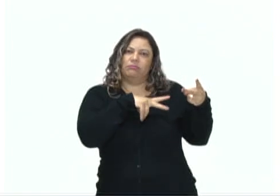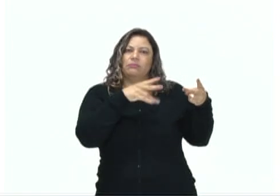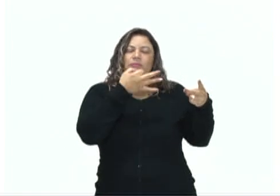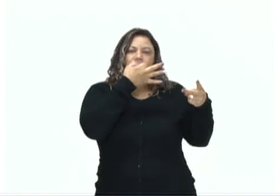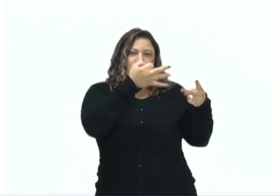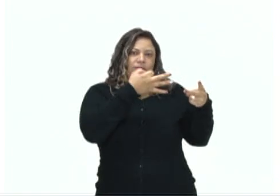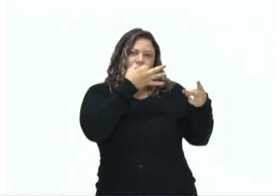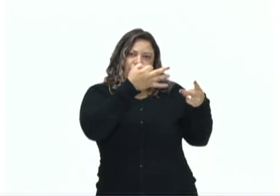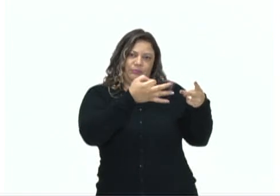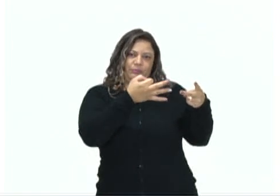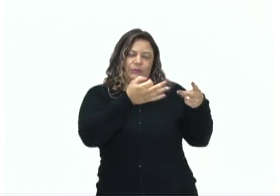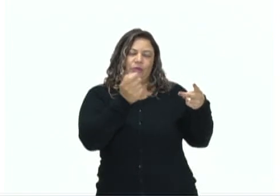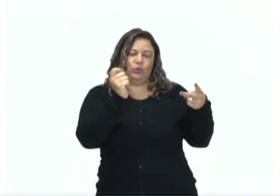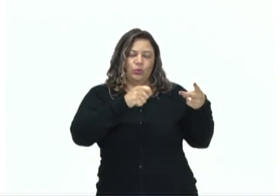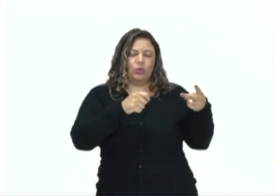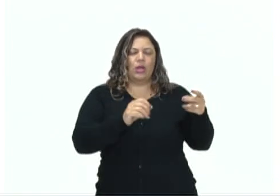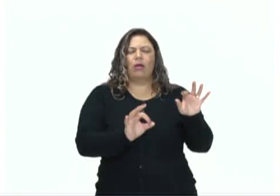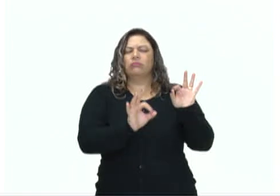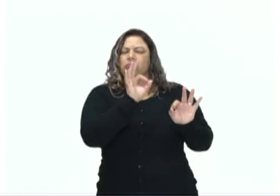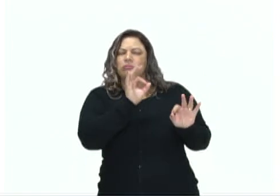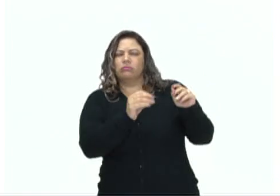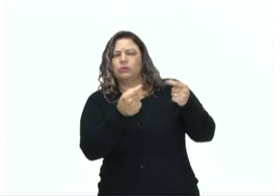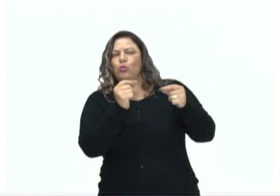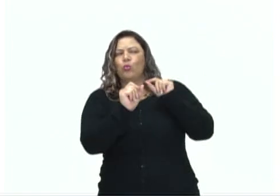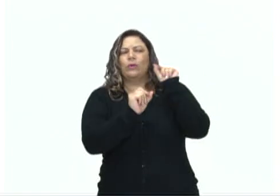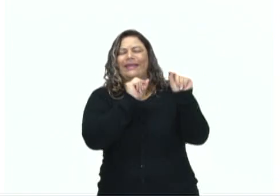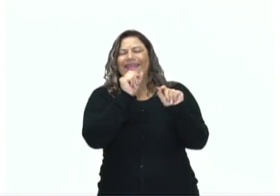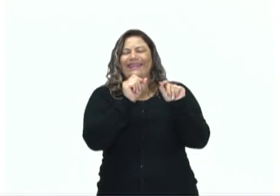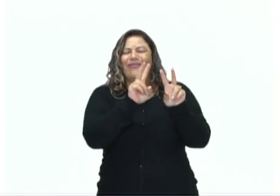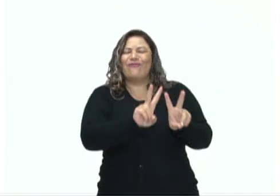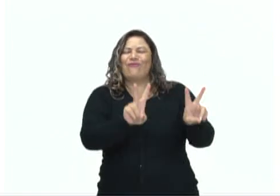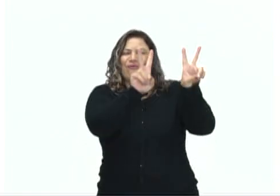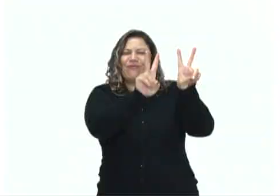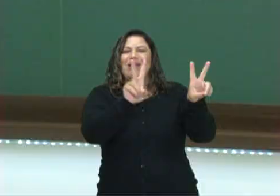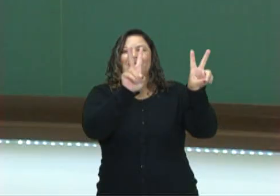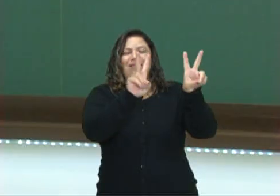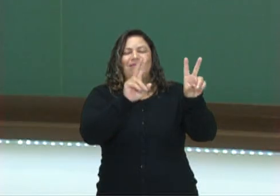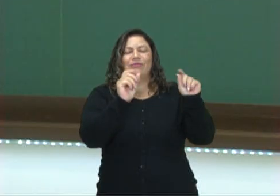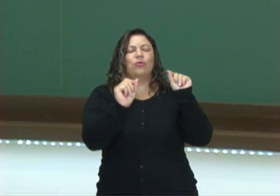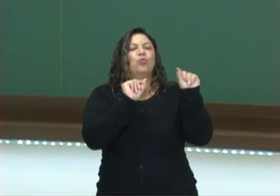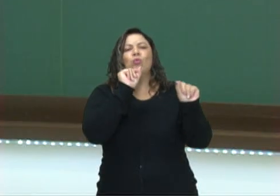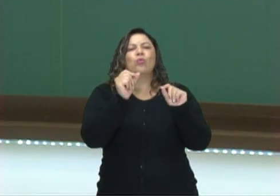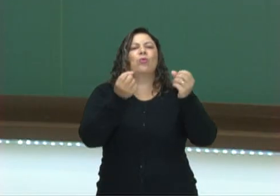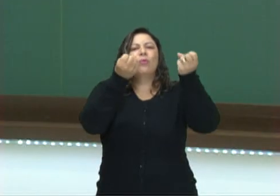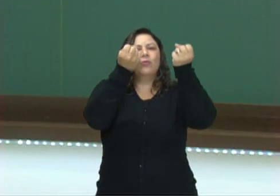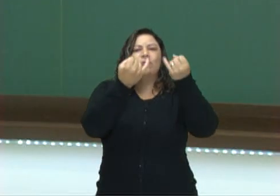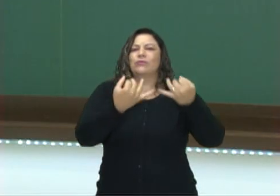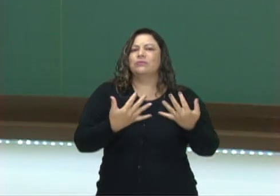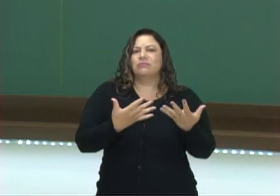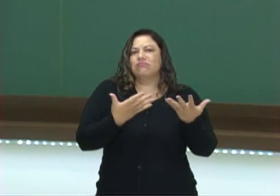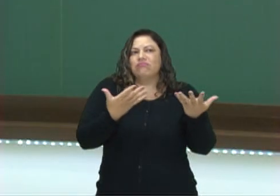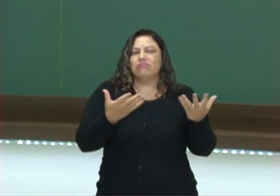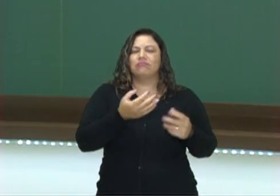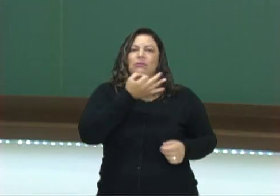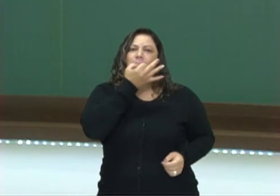Reflete juízo de valor e interpretações. É bem o que conversamos no início,